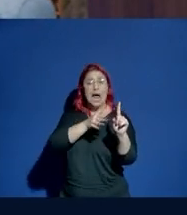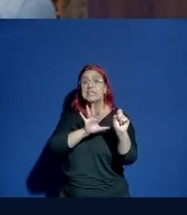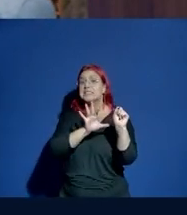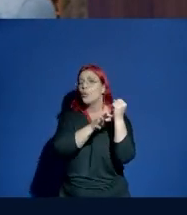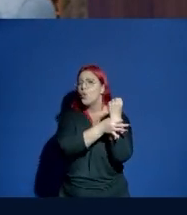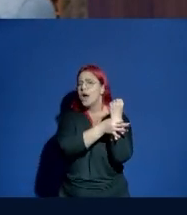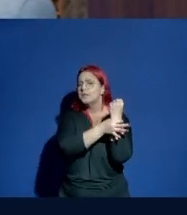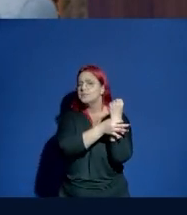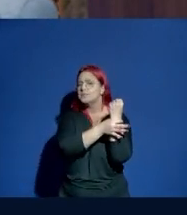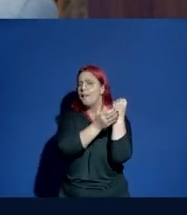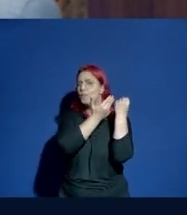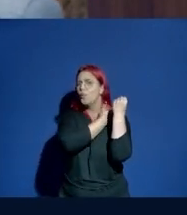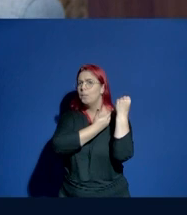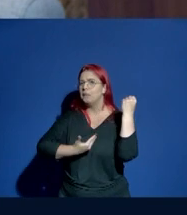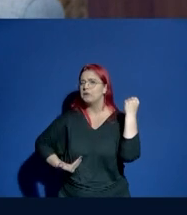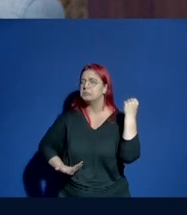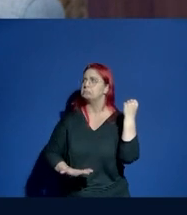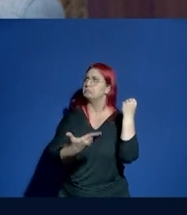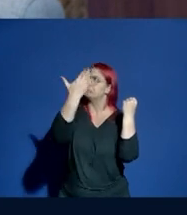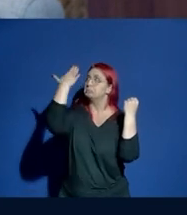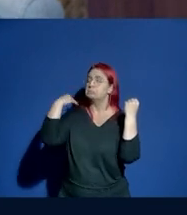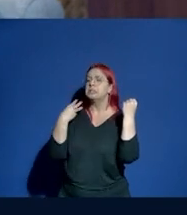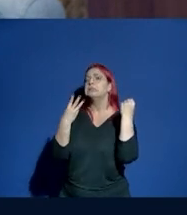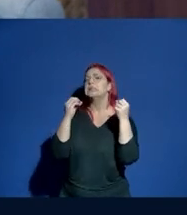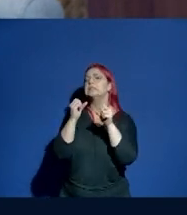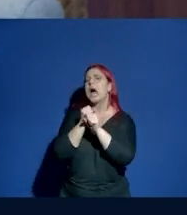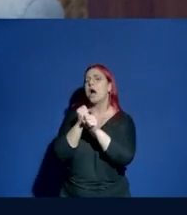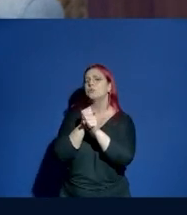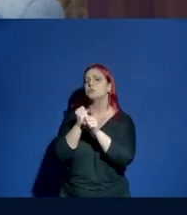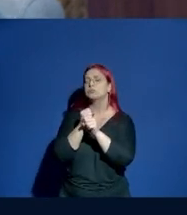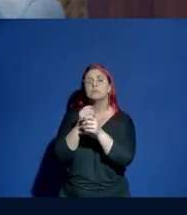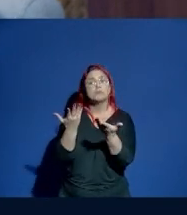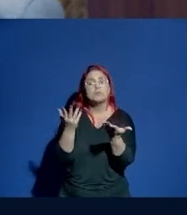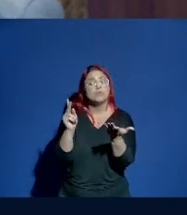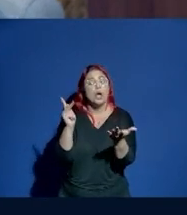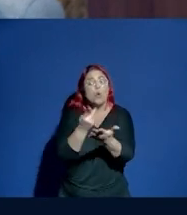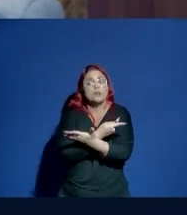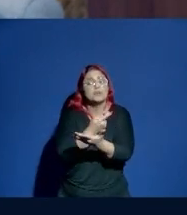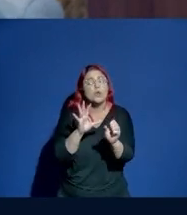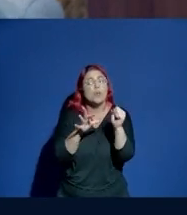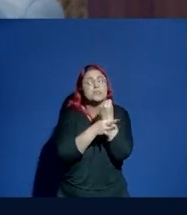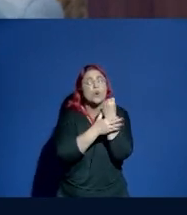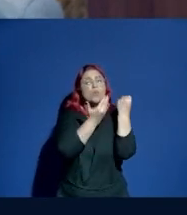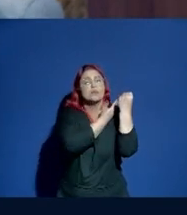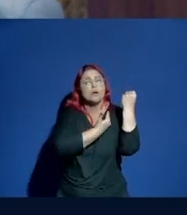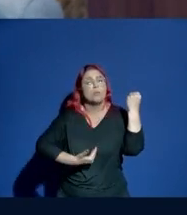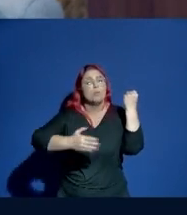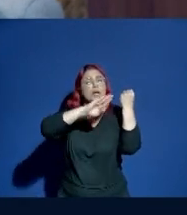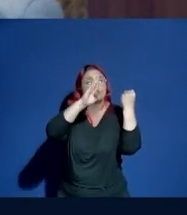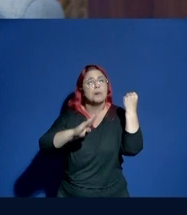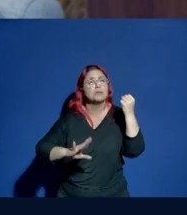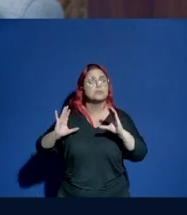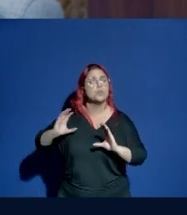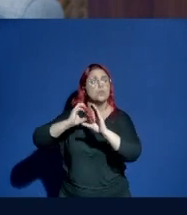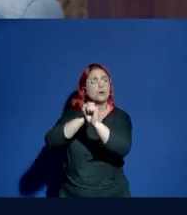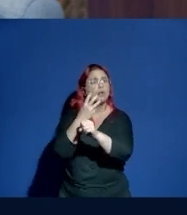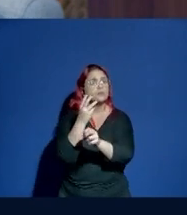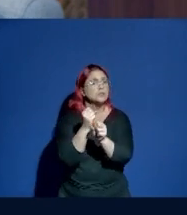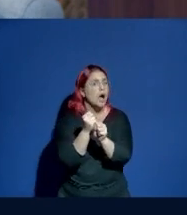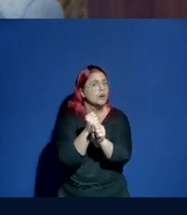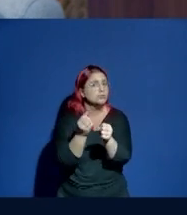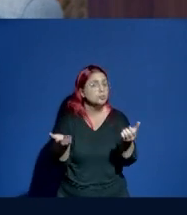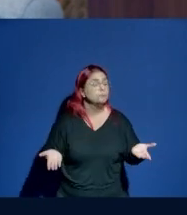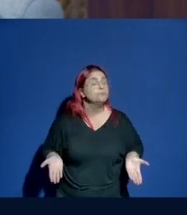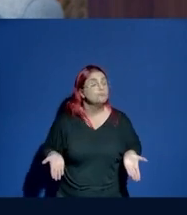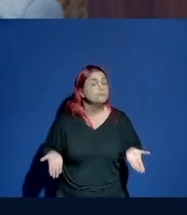aqui inicialmente ao longo de 30 anos o que aconteceu com a segurança pública do Brasil ao longo de 30 anos